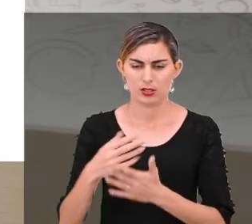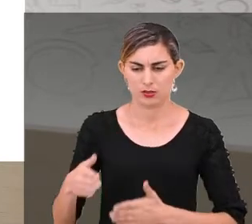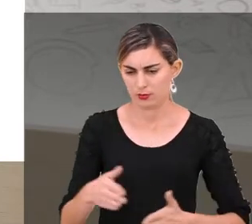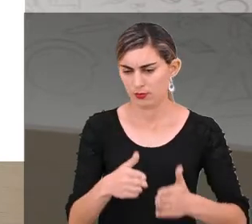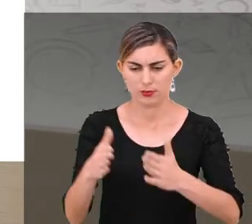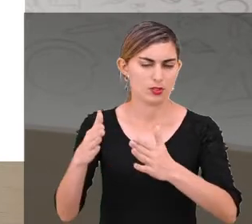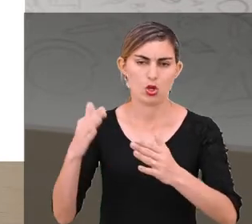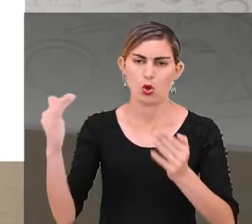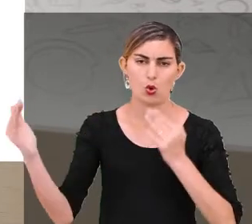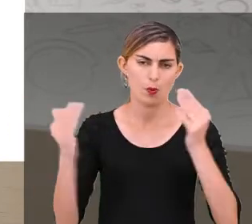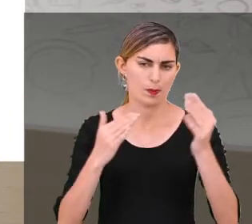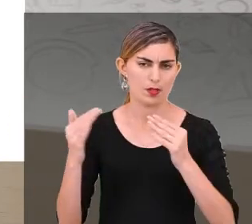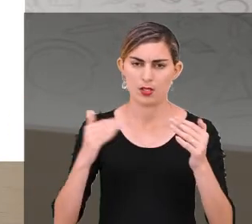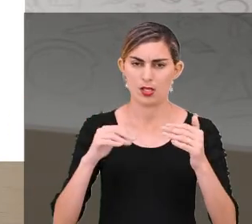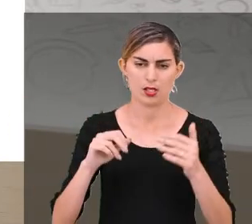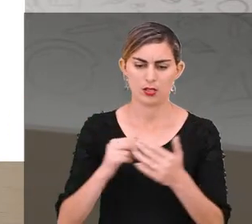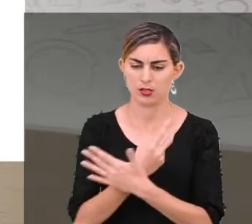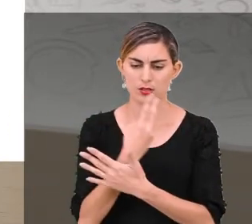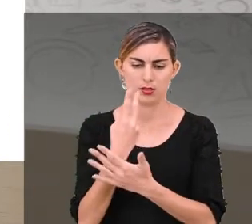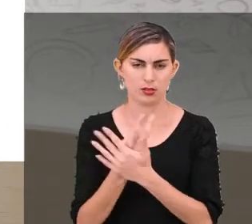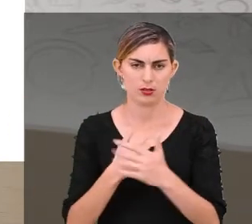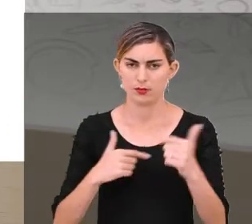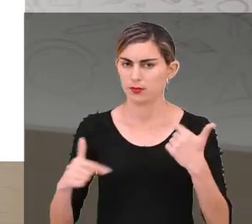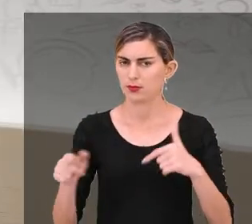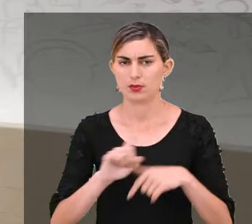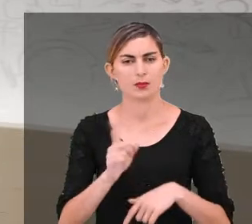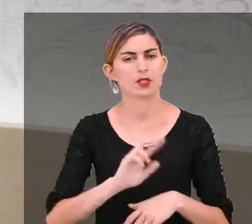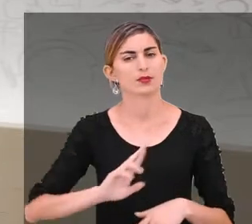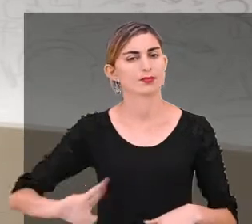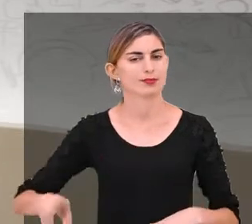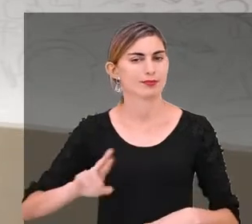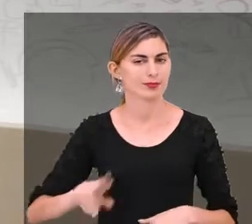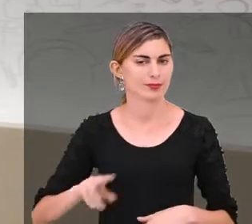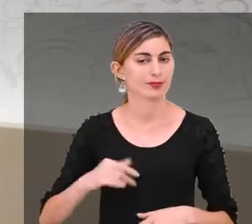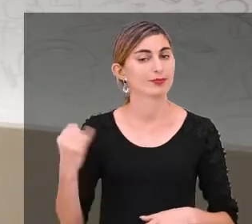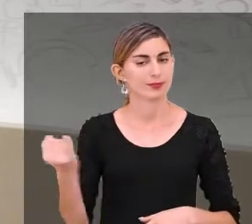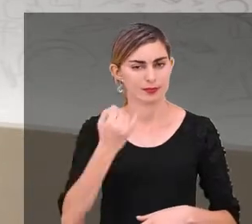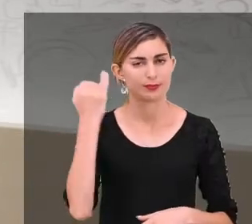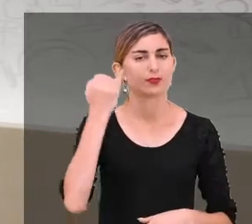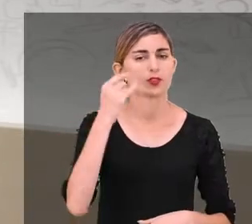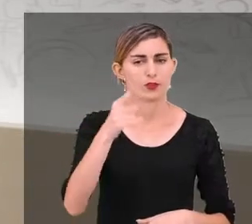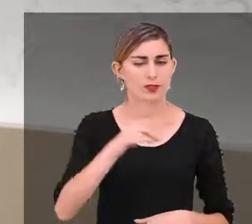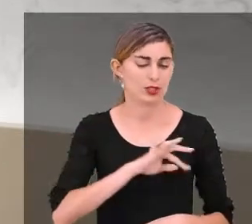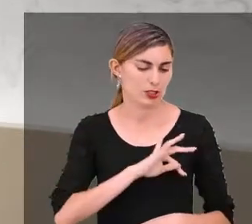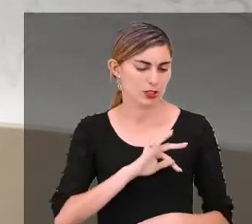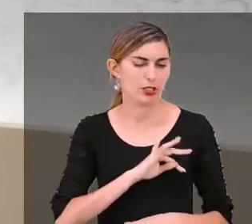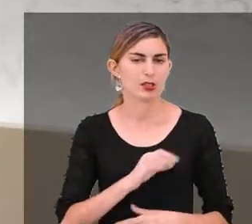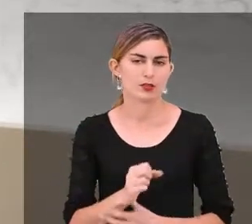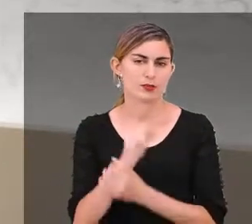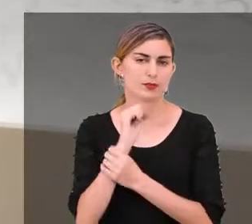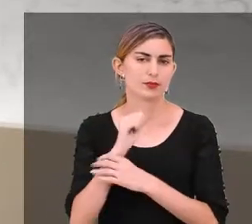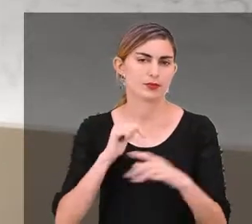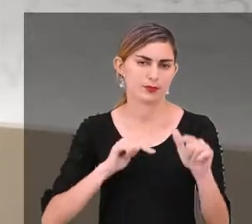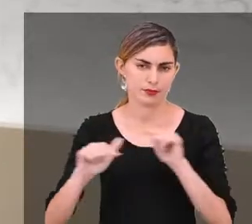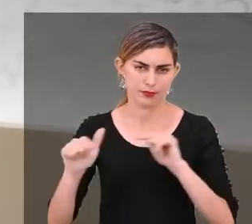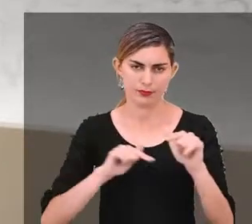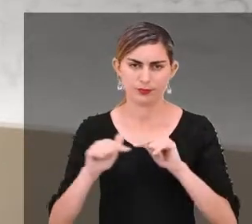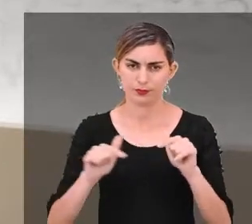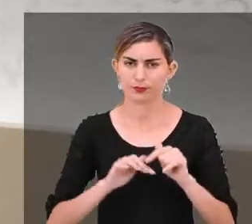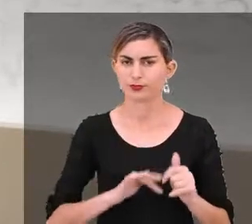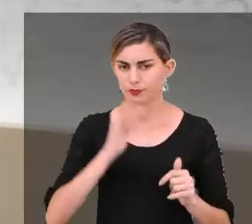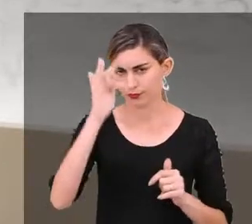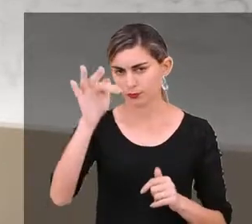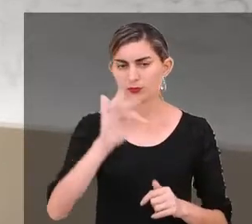mais equiparado ao acidente de trabalho. Então, é muito importante você, como técnico em segurança do